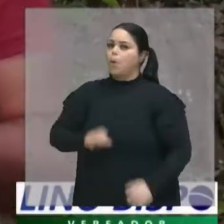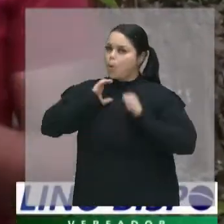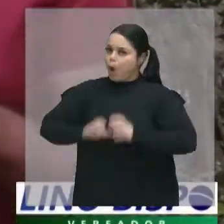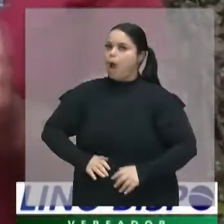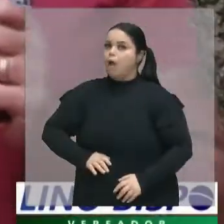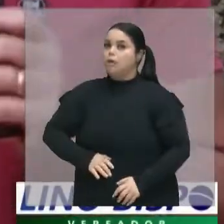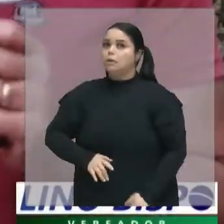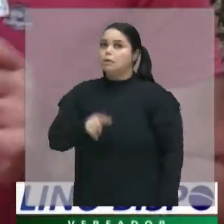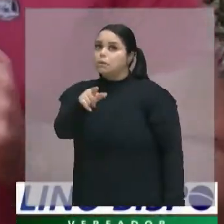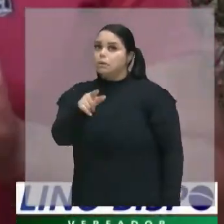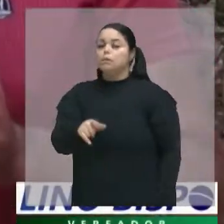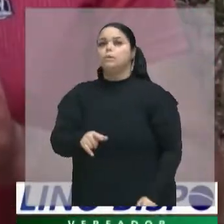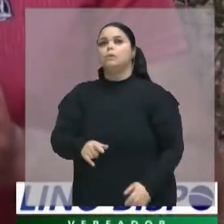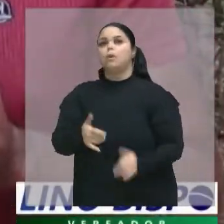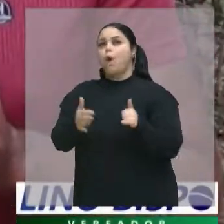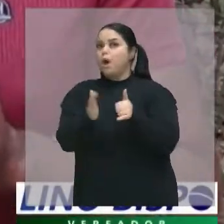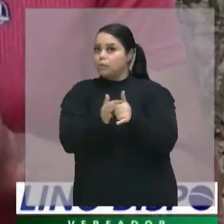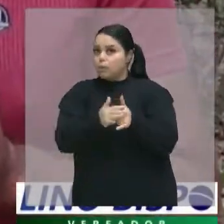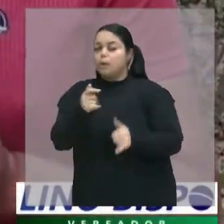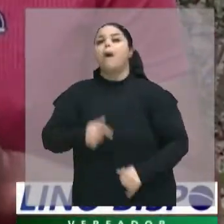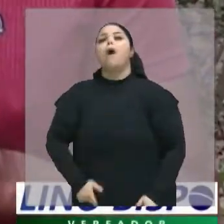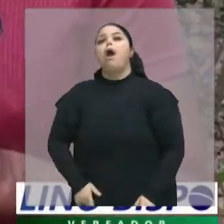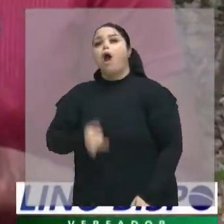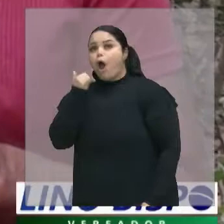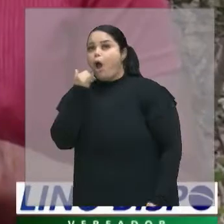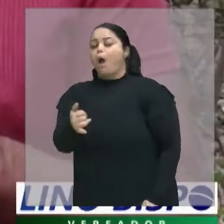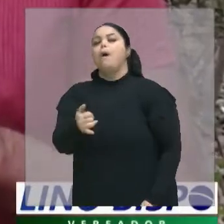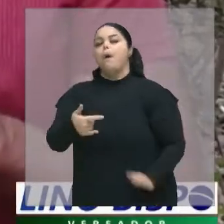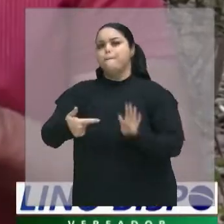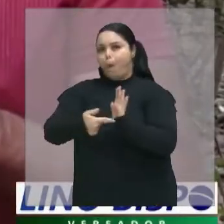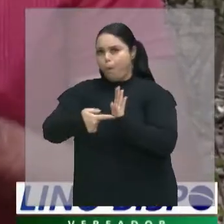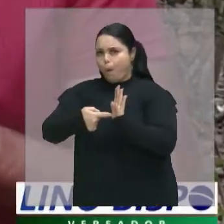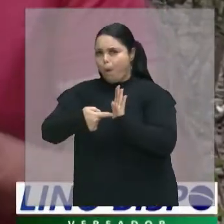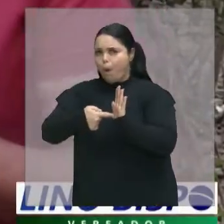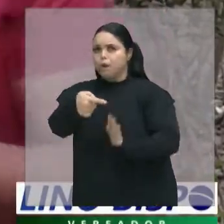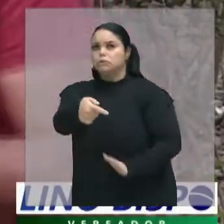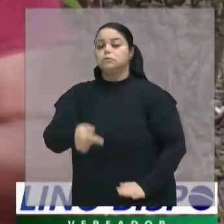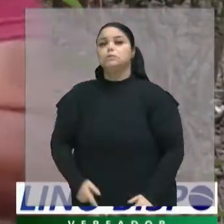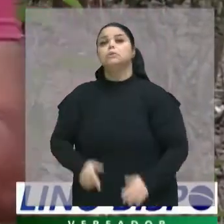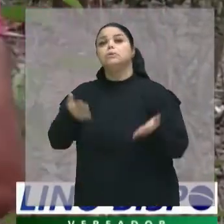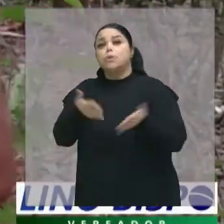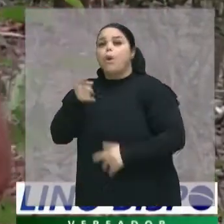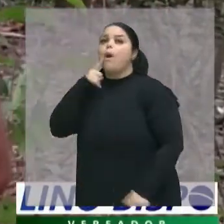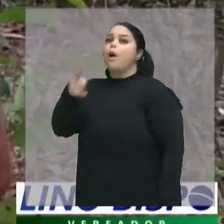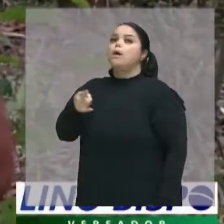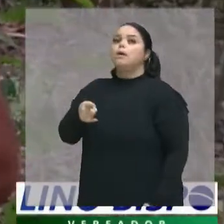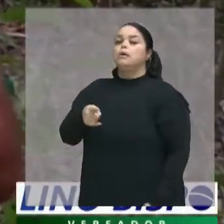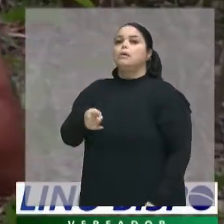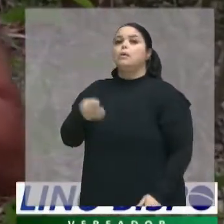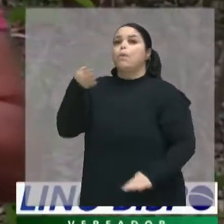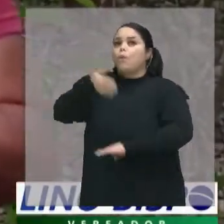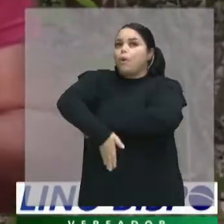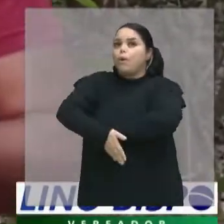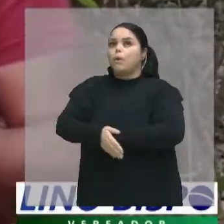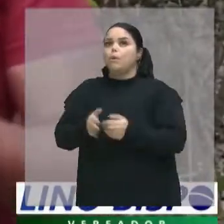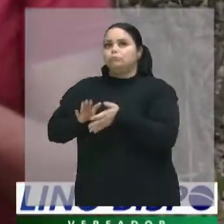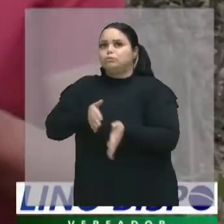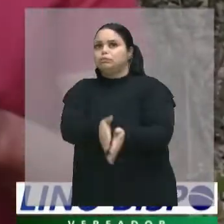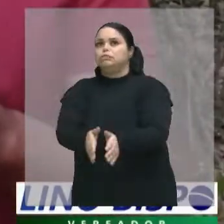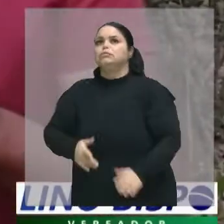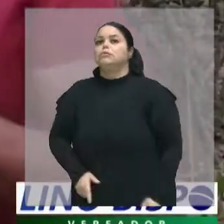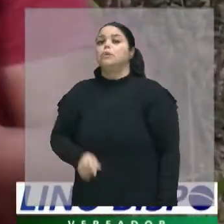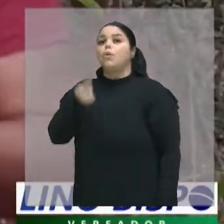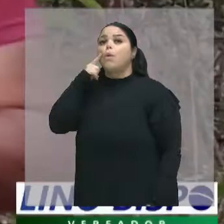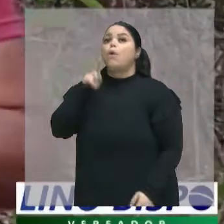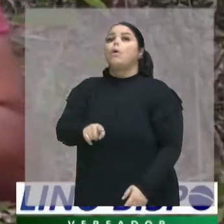O canal Fala Cidadão, você sabe onde nós estamos agora? Nós estamos aqui para adentrar o córrego Senhorinha para